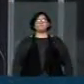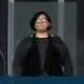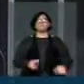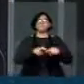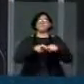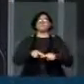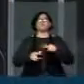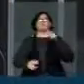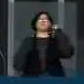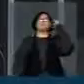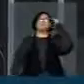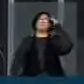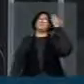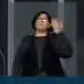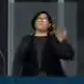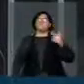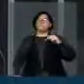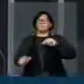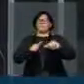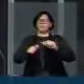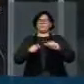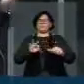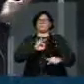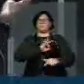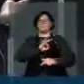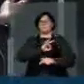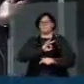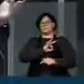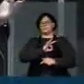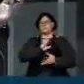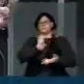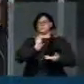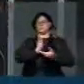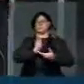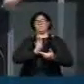legislativa, ele antecipa a polícia